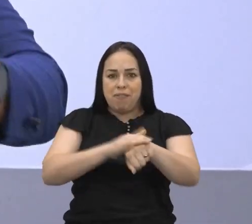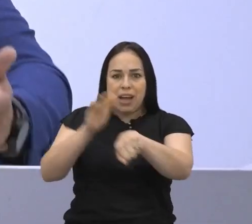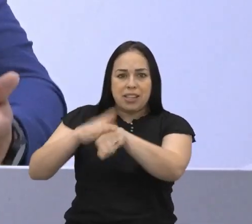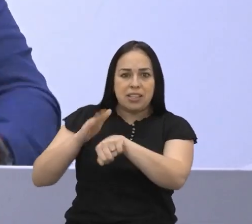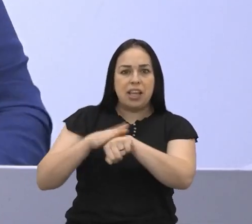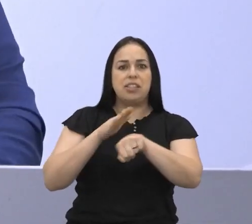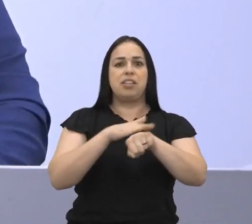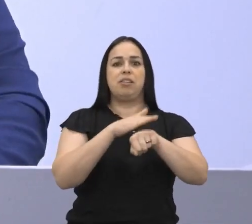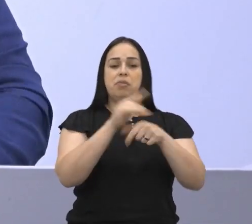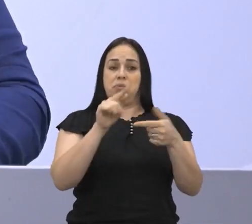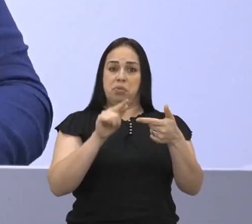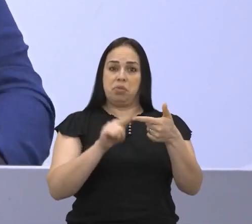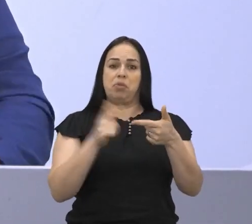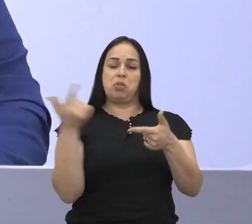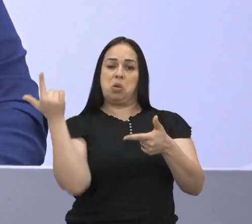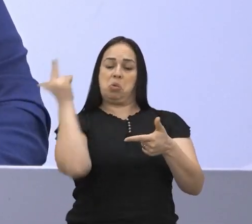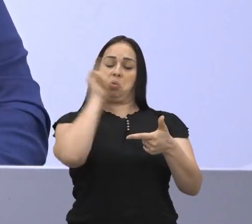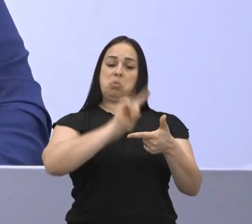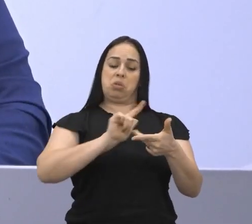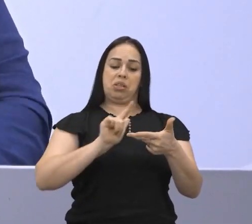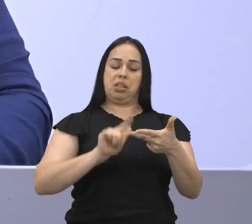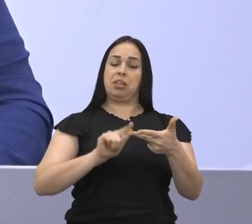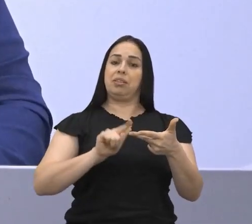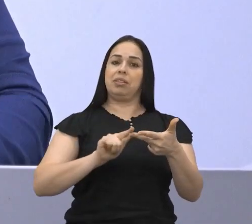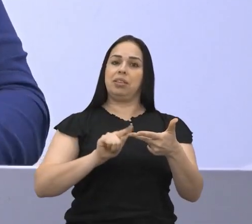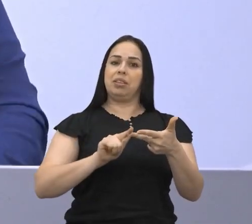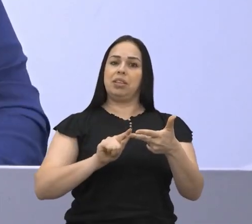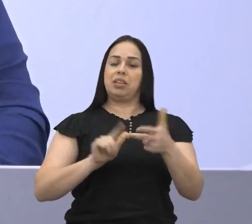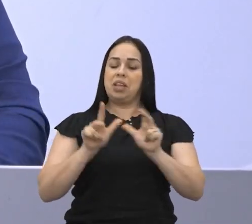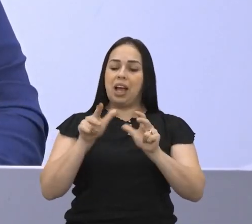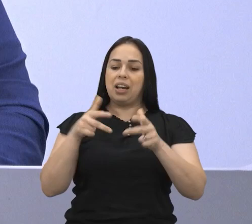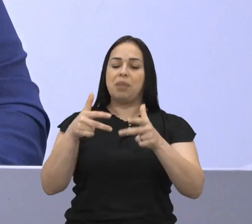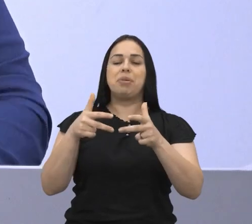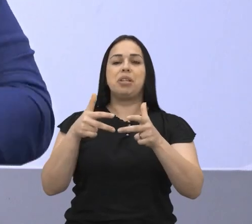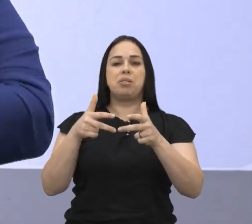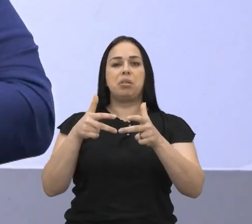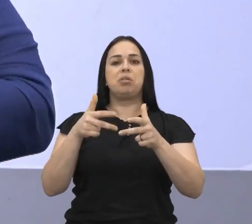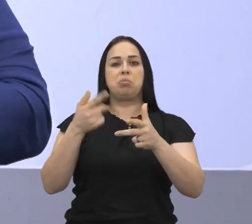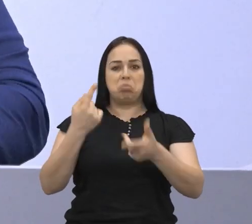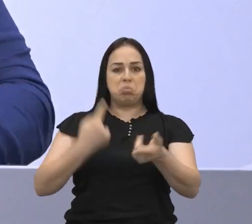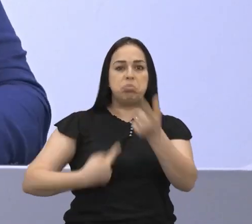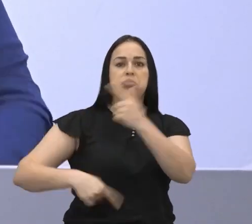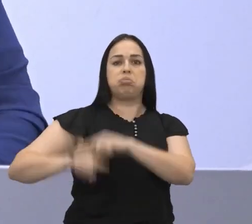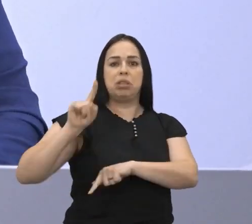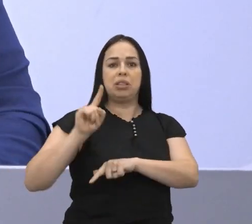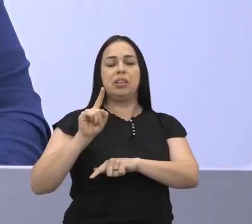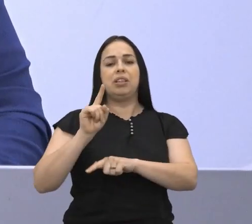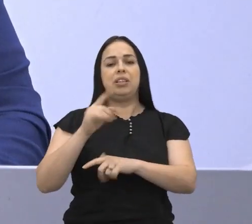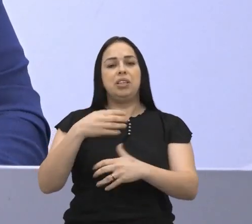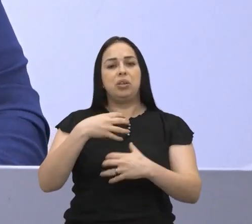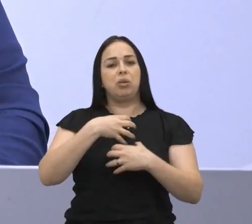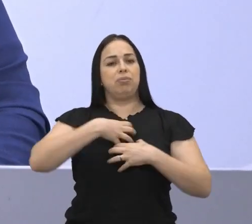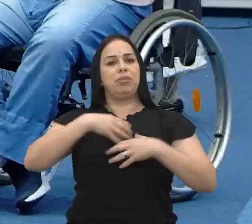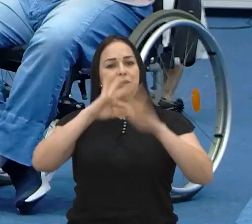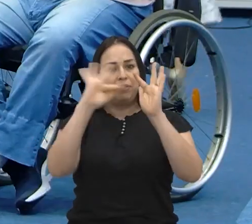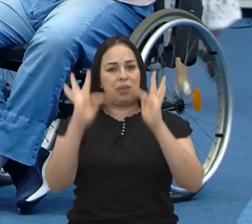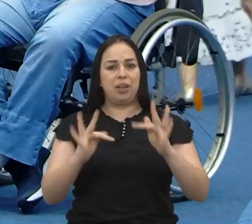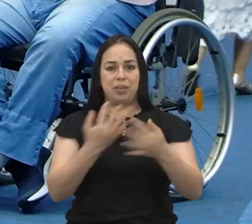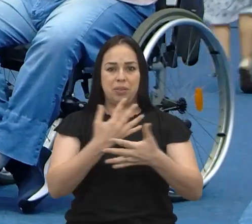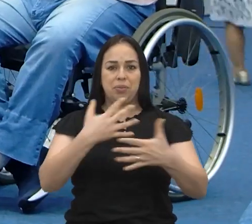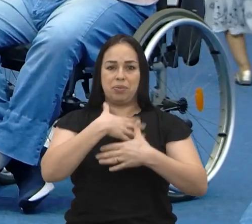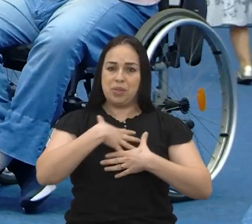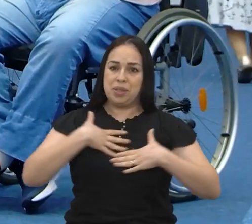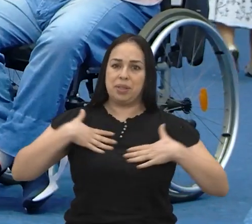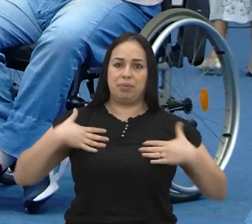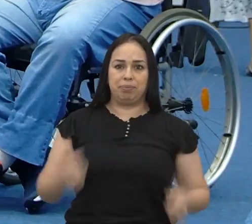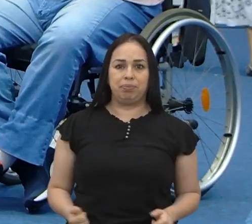vocês concretizam e vocês fazem essa Câmara Municipal ser grande como ela é hoje. E eu sou muito feliz, muito orgulhoso de tê-los aqui, viu? O encontro